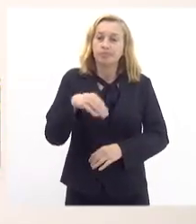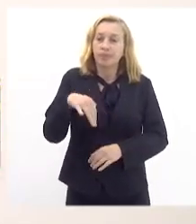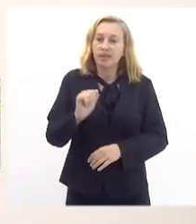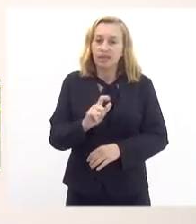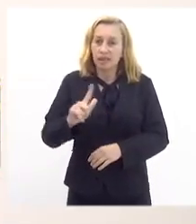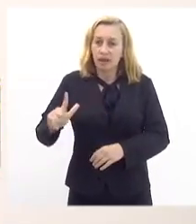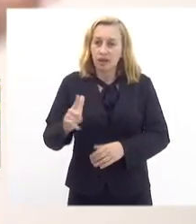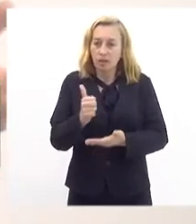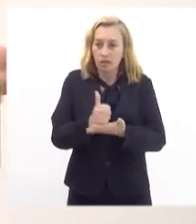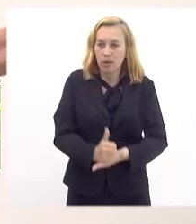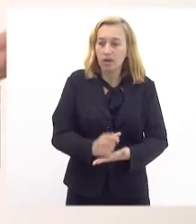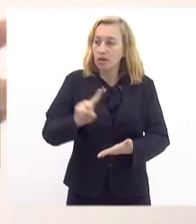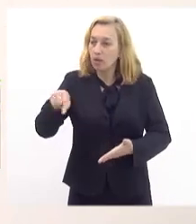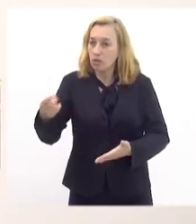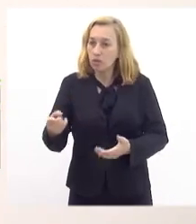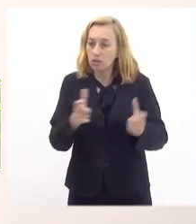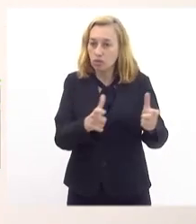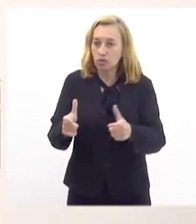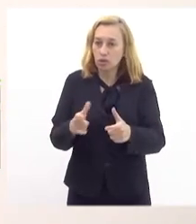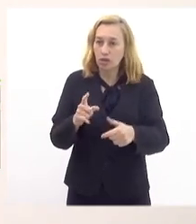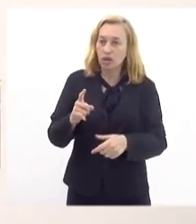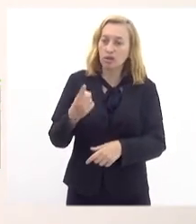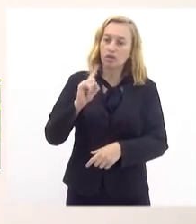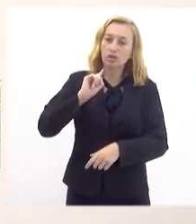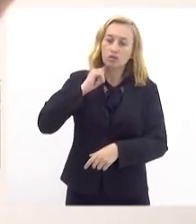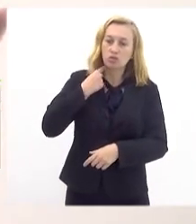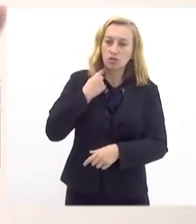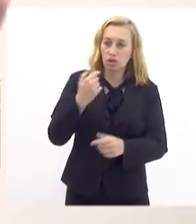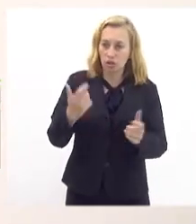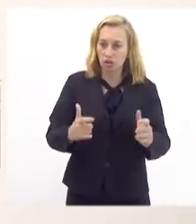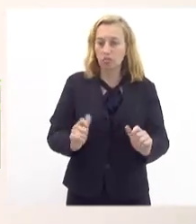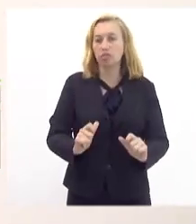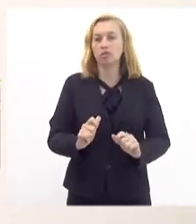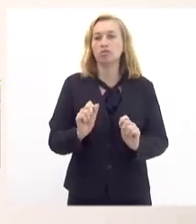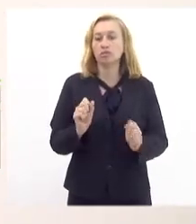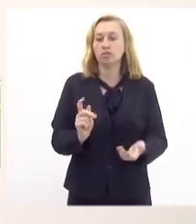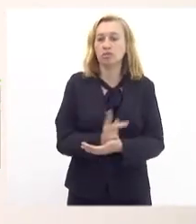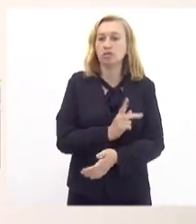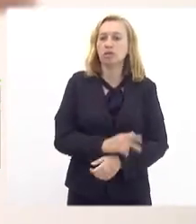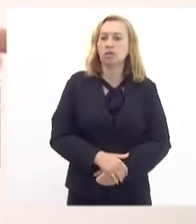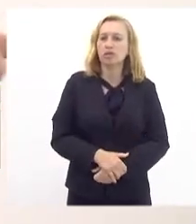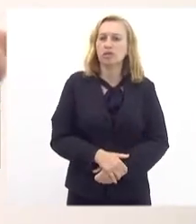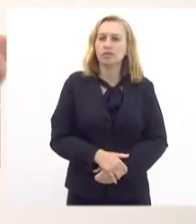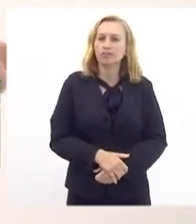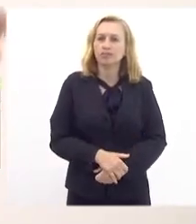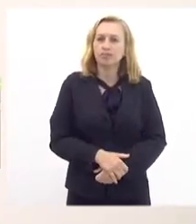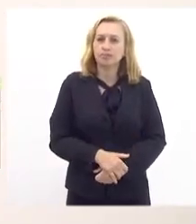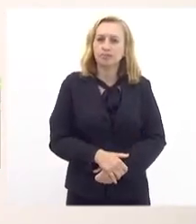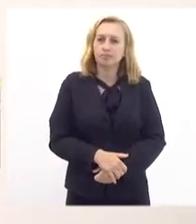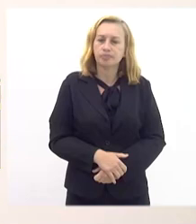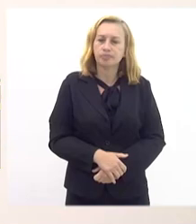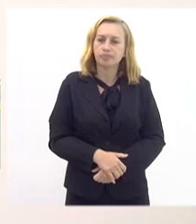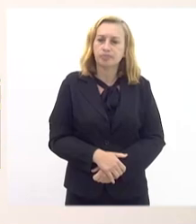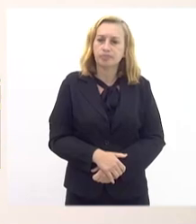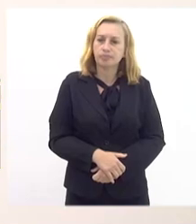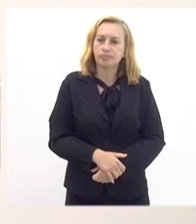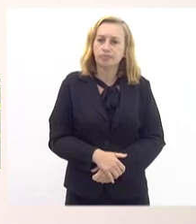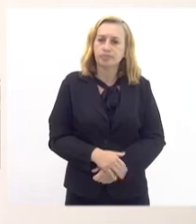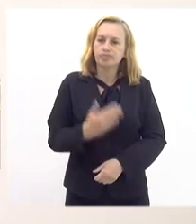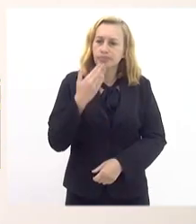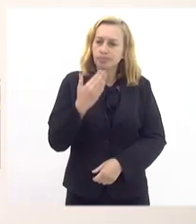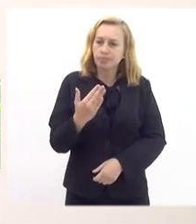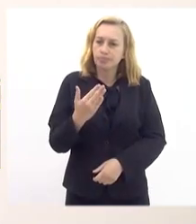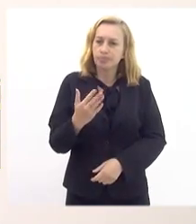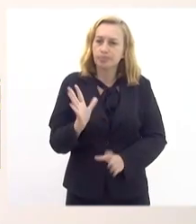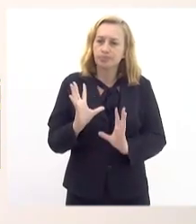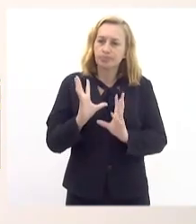pesados e outros poluentes orgânicos Então se forma o autor vai ser suspender atendimento já disponibilizar influência é troca vou pedir para o